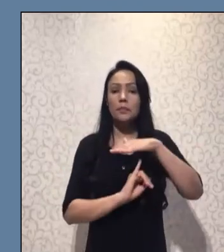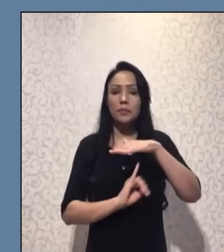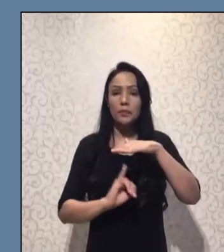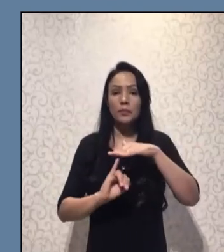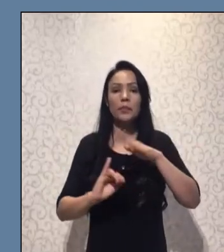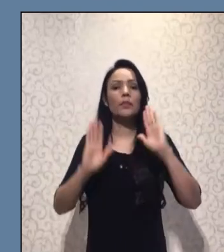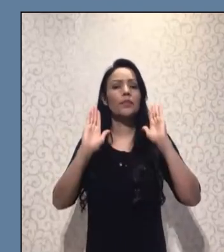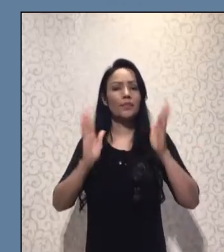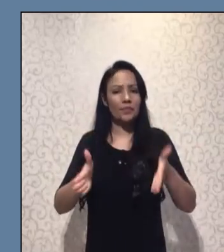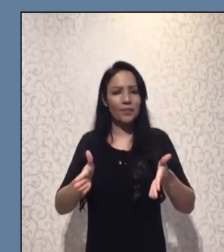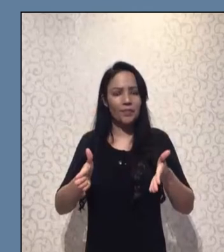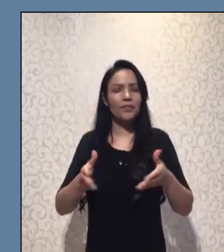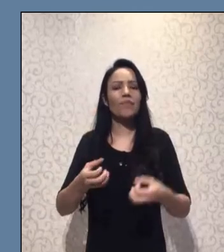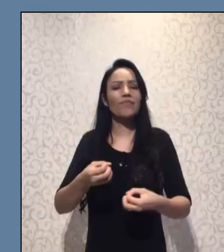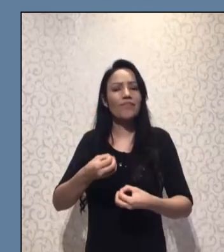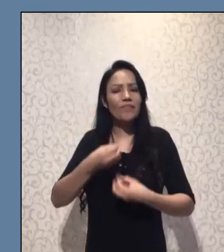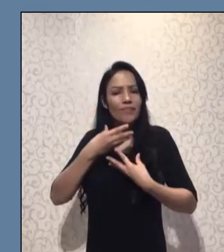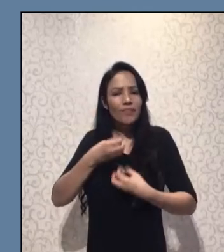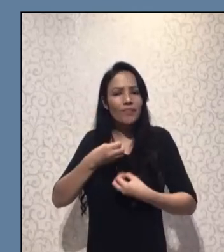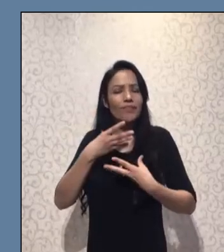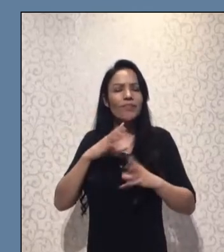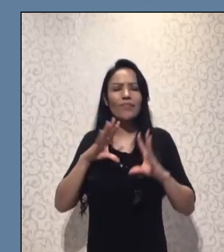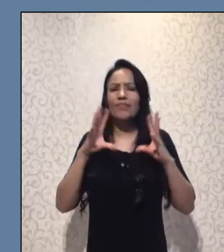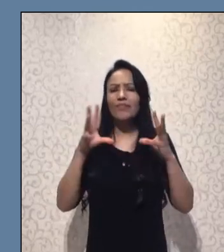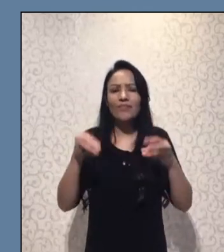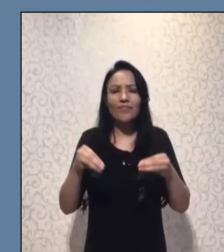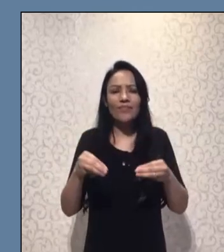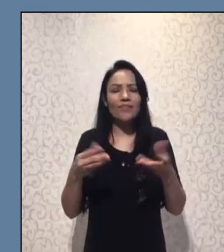de dados funcionando e